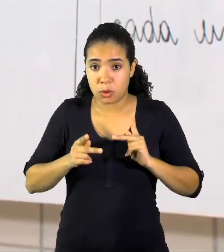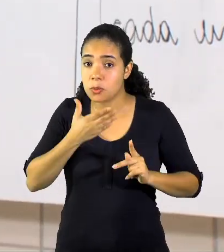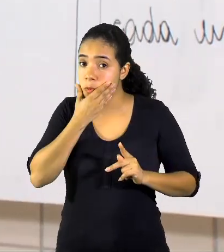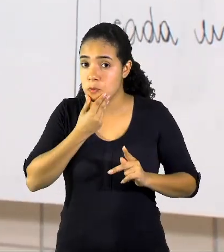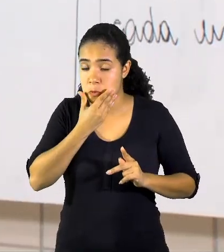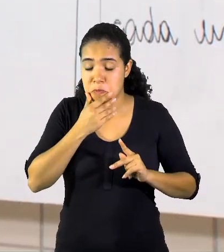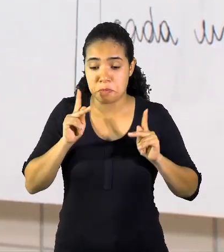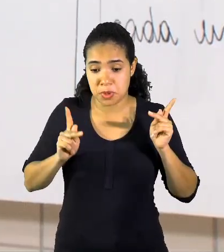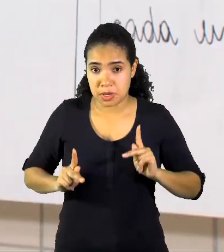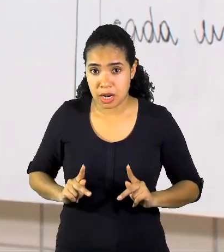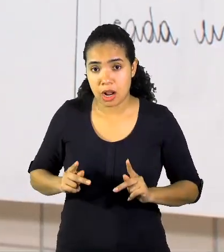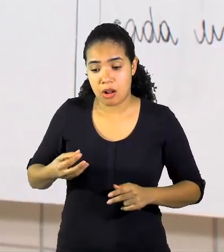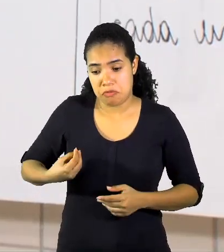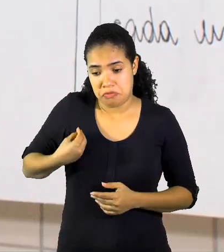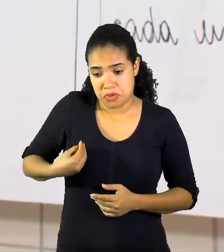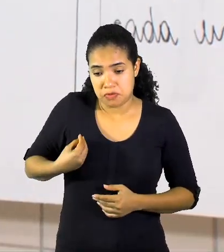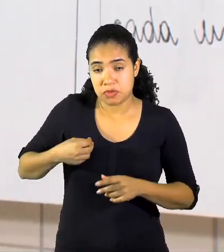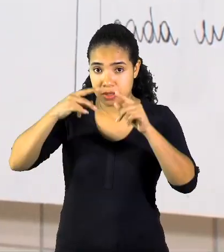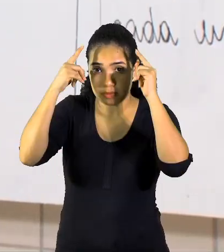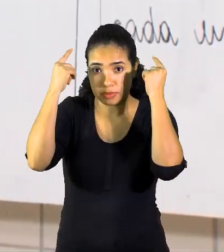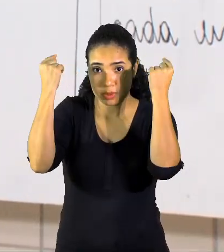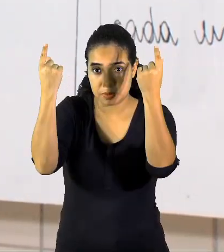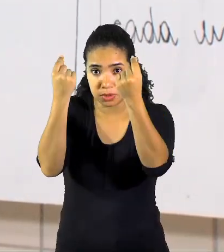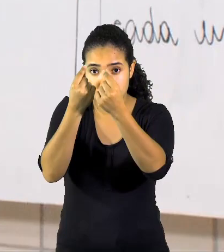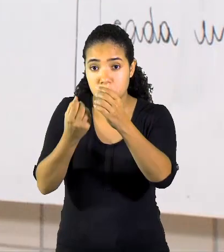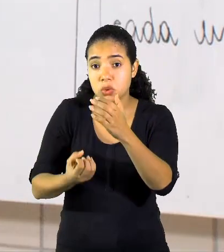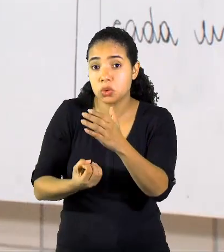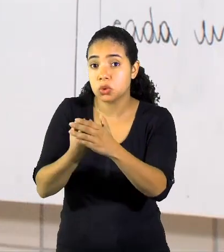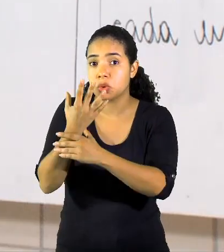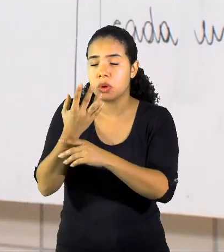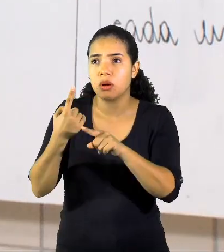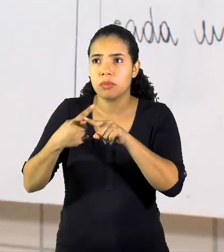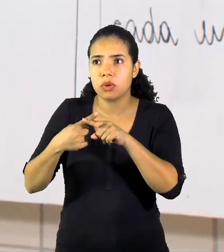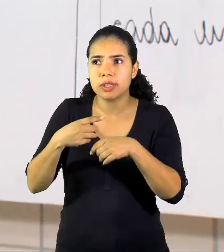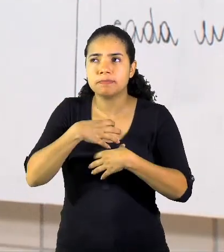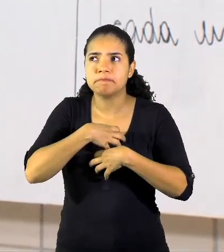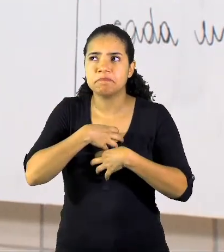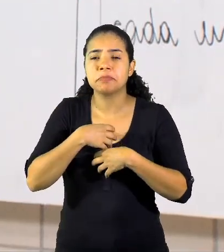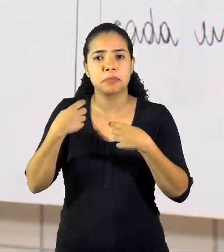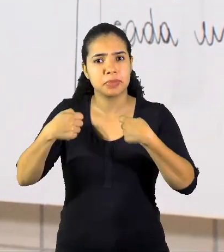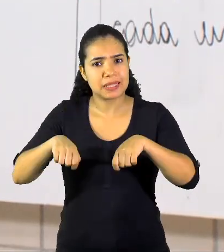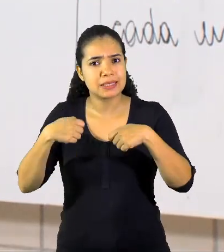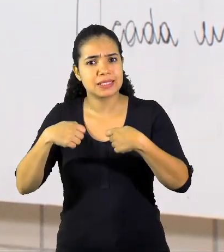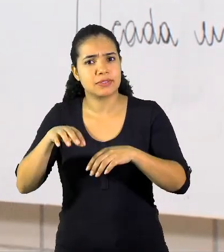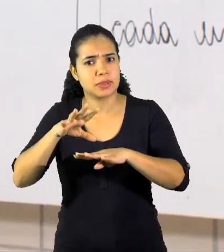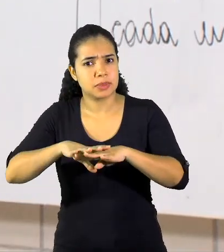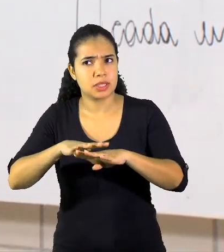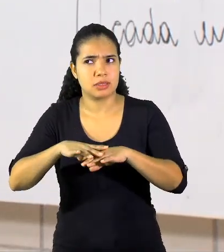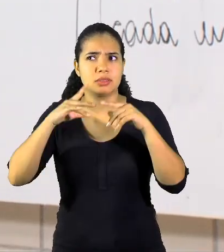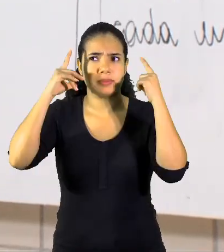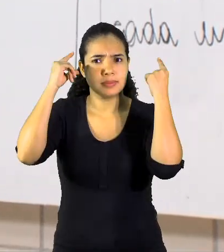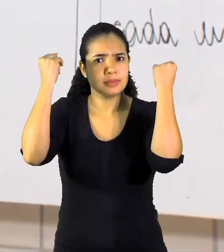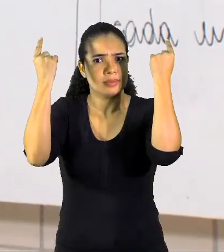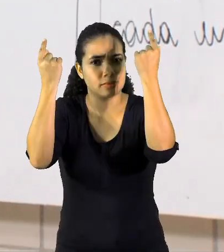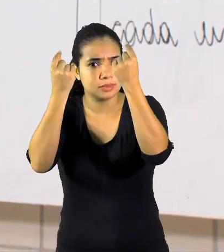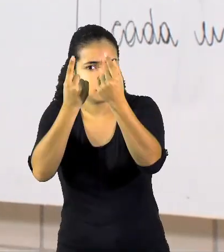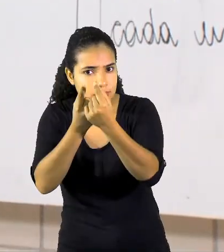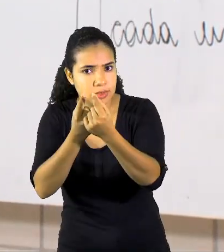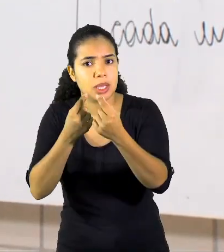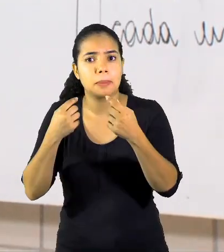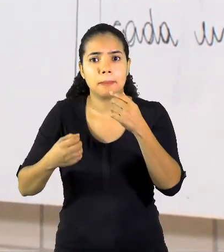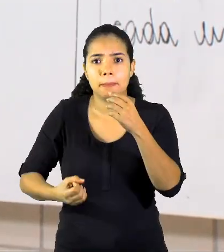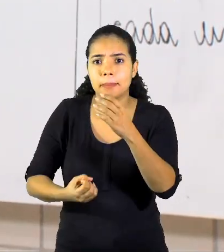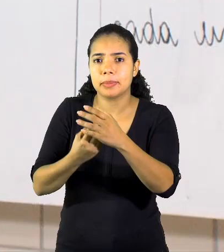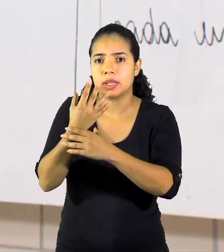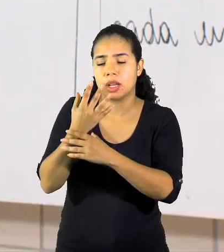e ele desenvolveu esse teorema porque ele sentiu a necessidade. Se na Grécia Antiga já havia